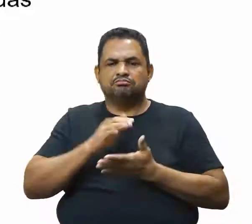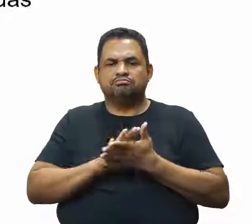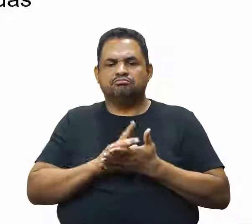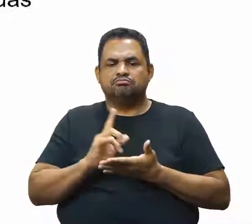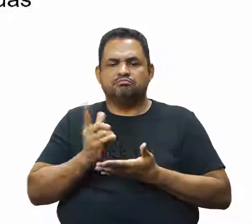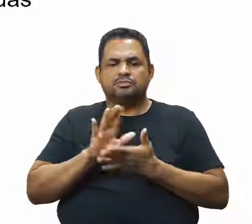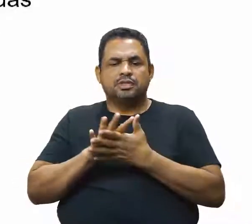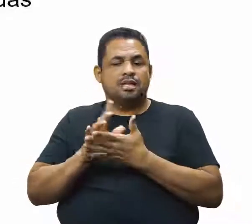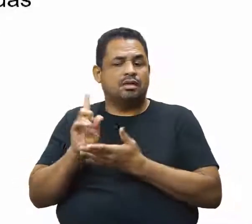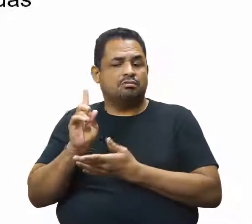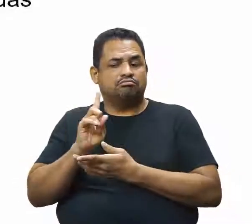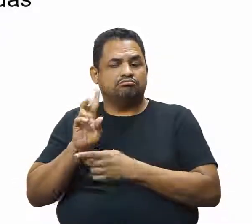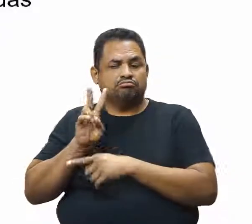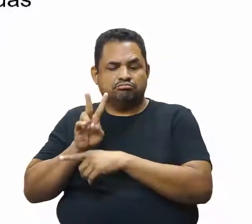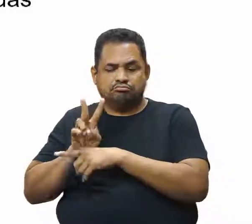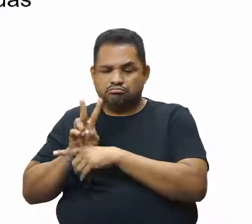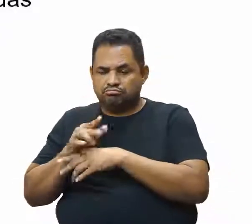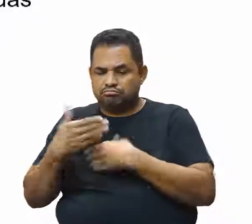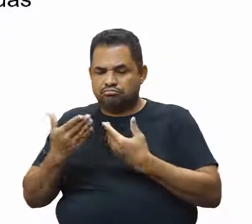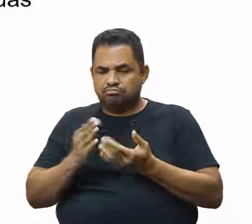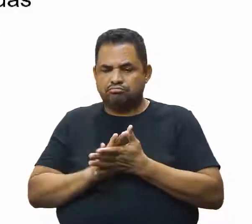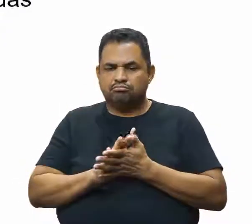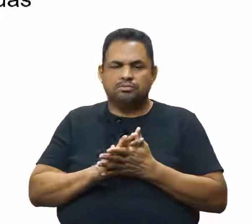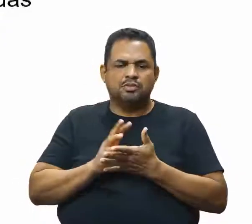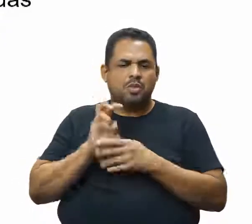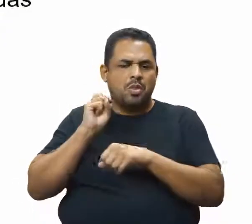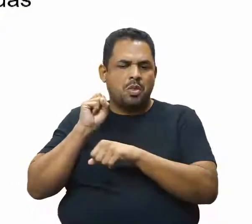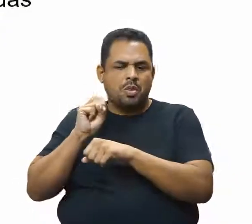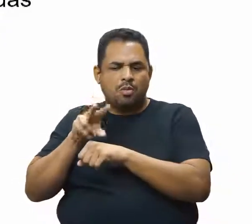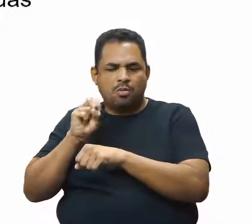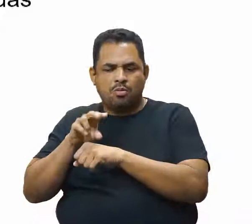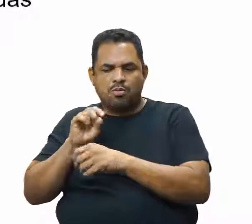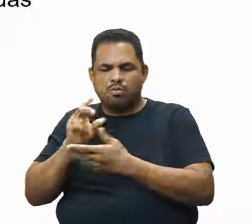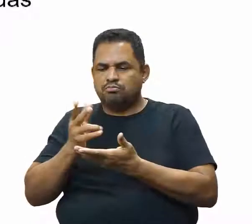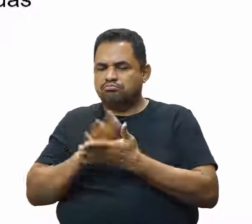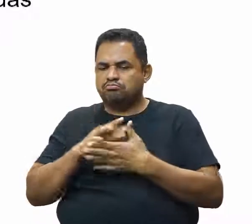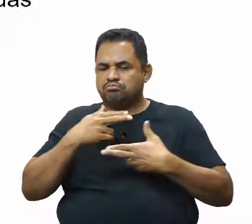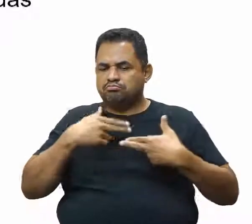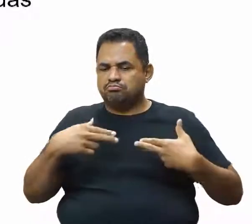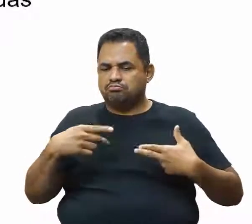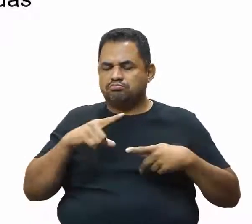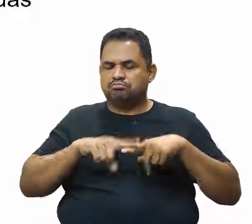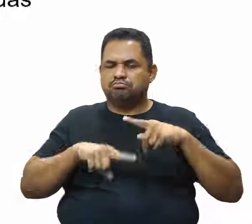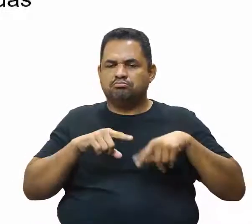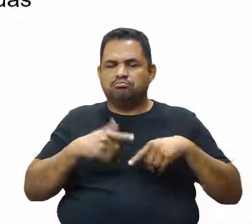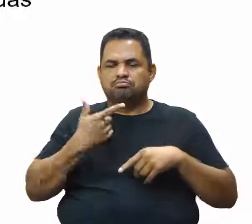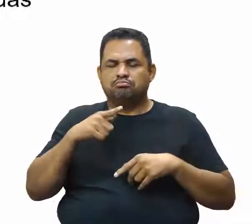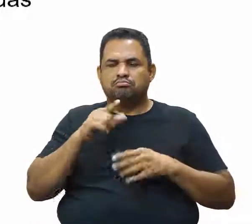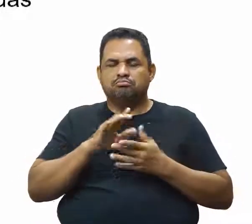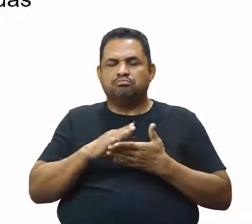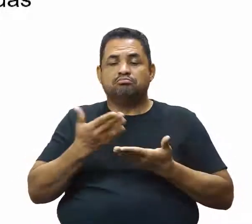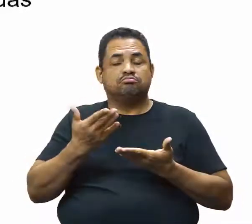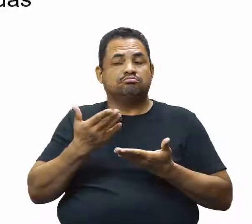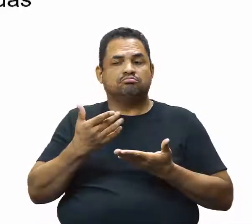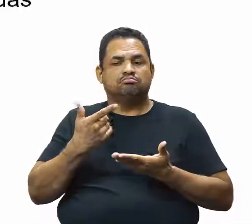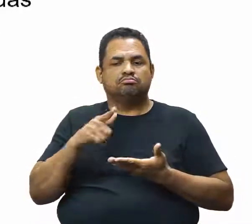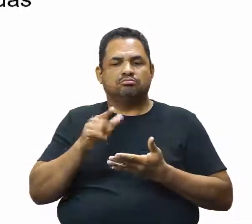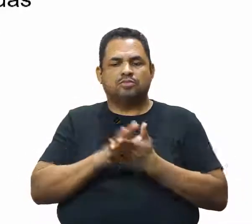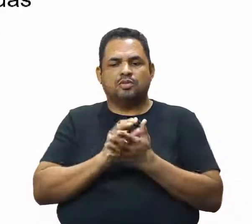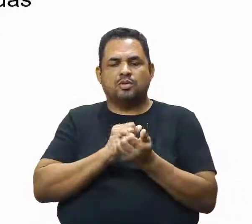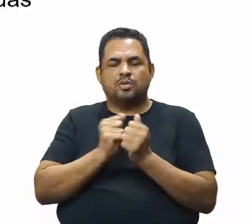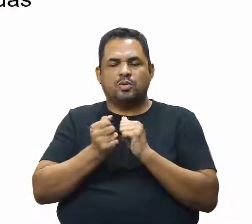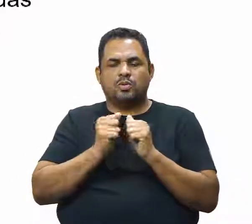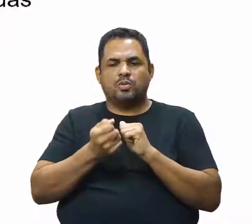são tratados. Não tem fungicida, inseticida, nenhum tipo de controle, ou mesmo